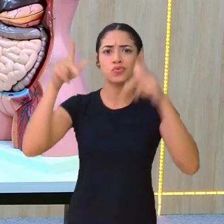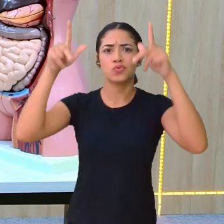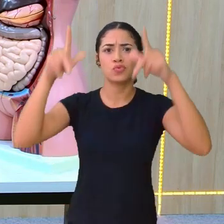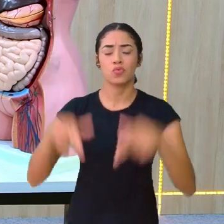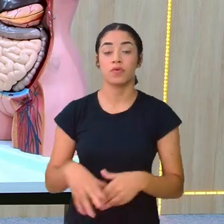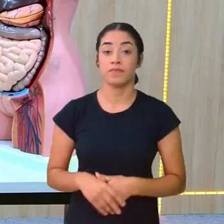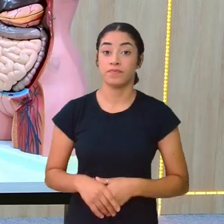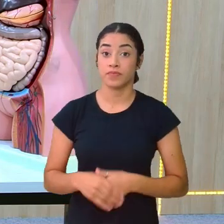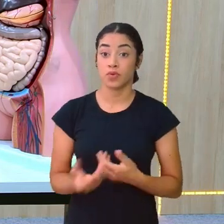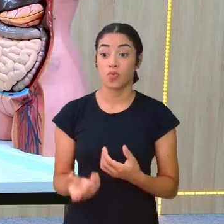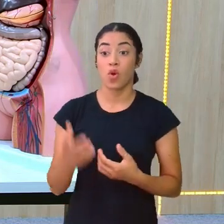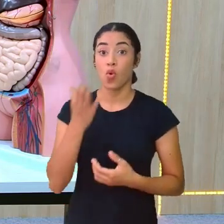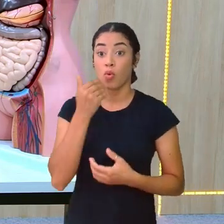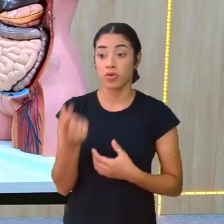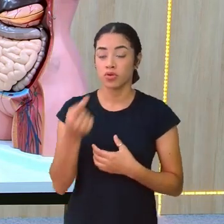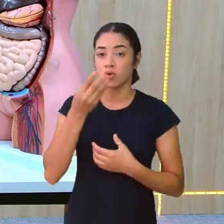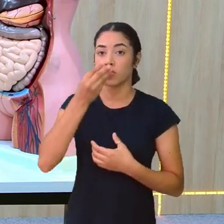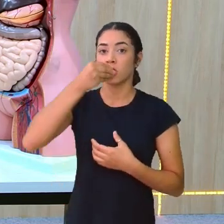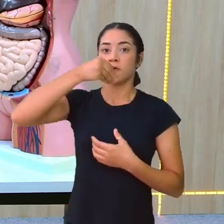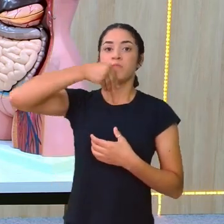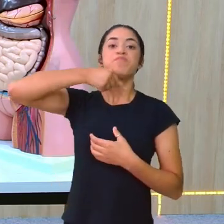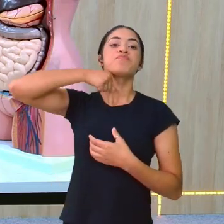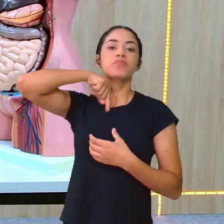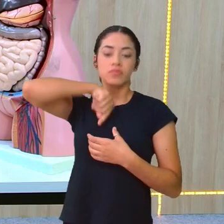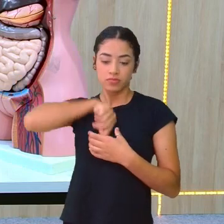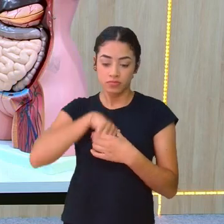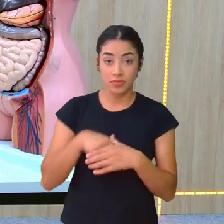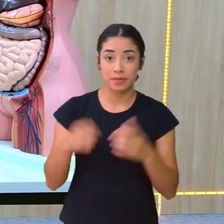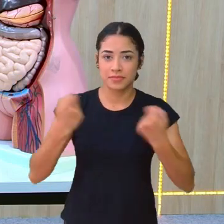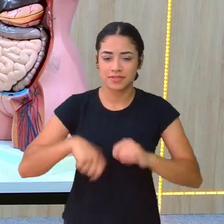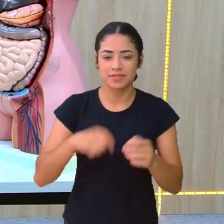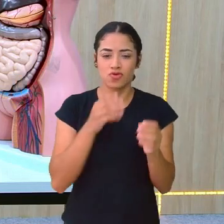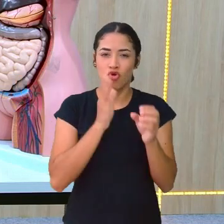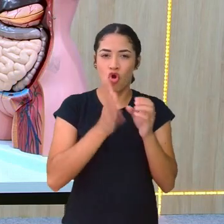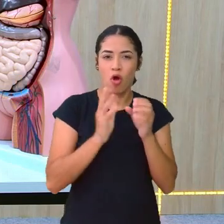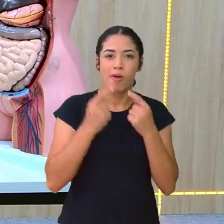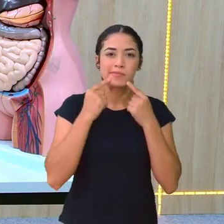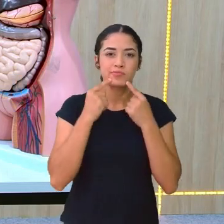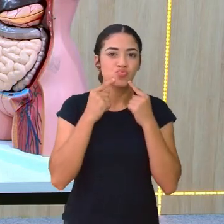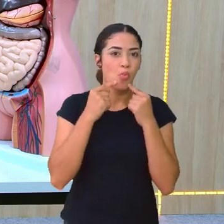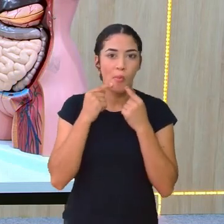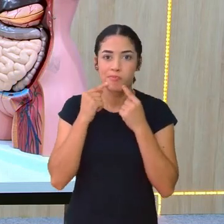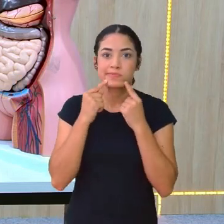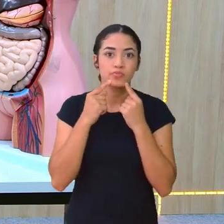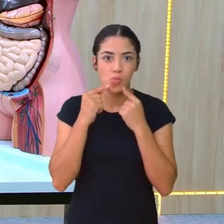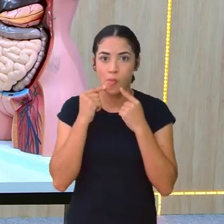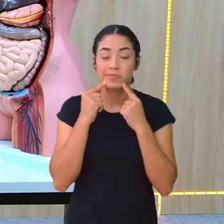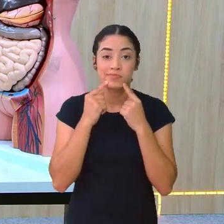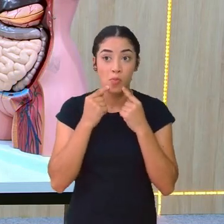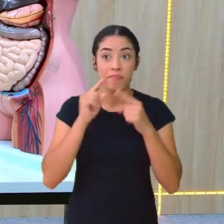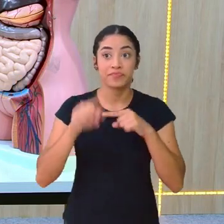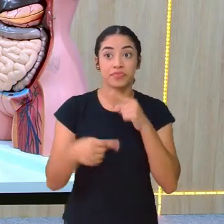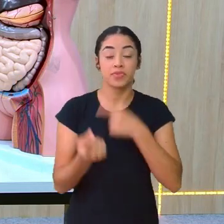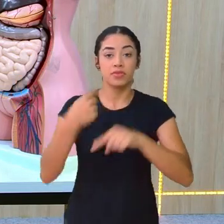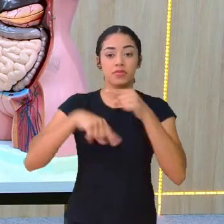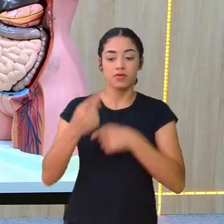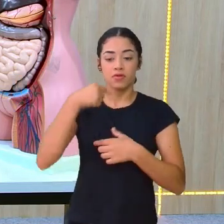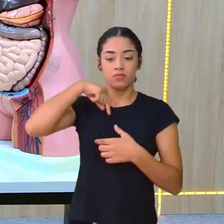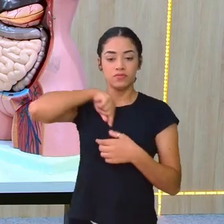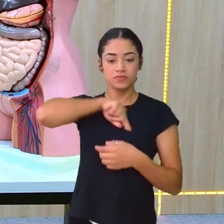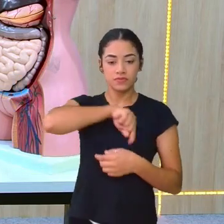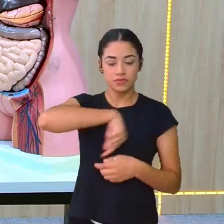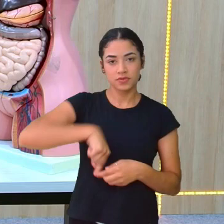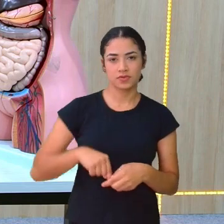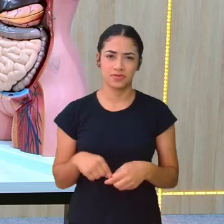que o alimento entre no nosso corpo, ele precisa ser cortado, triturado e até mesmo coado. Mas será que